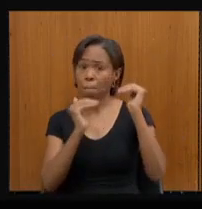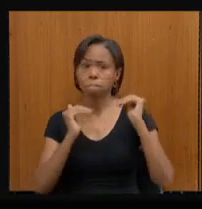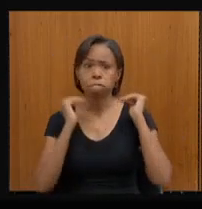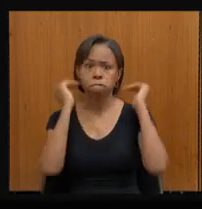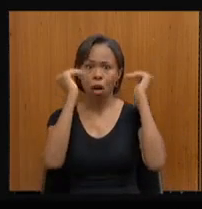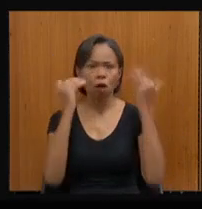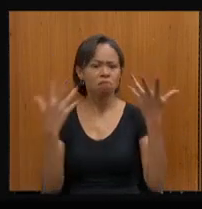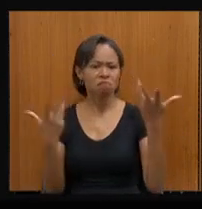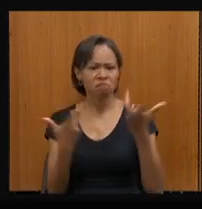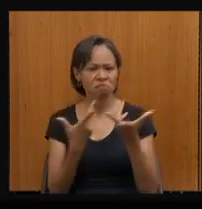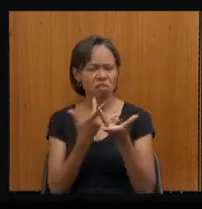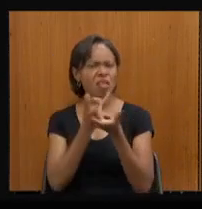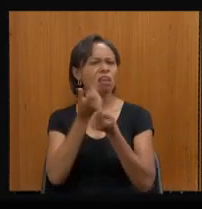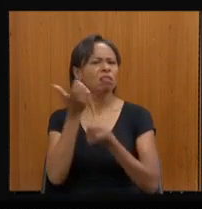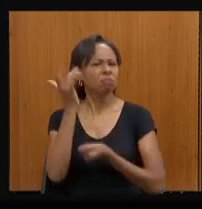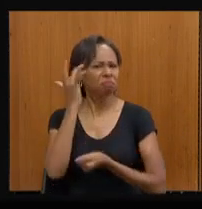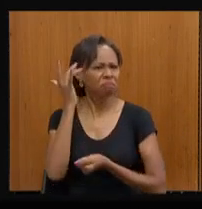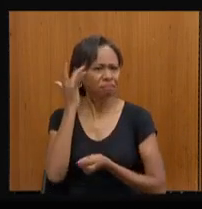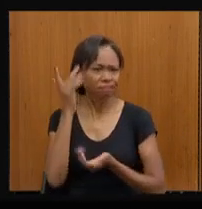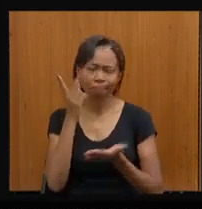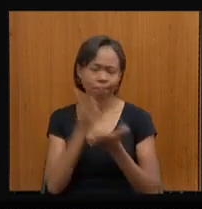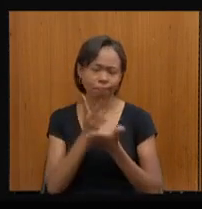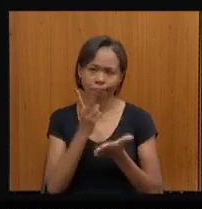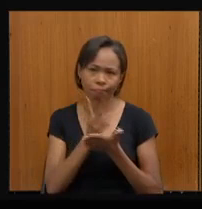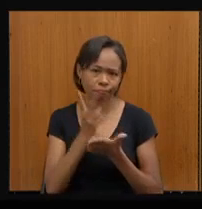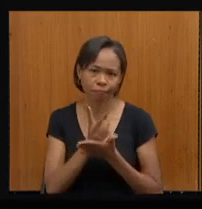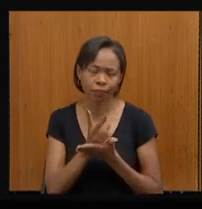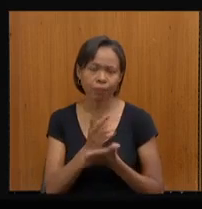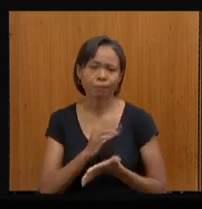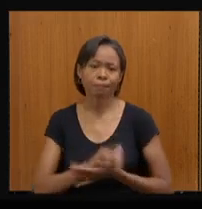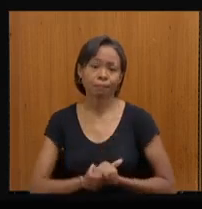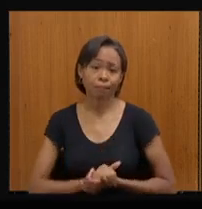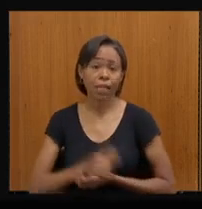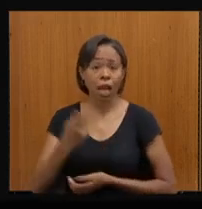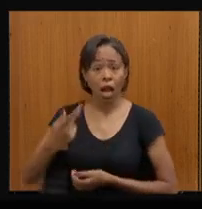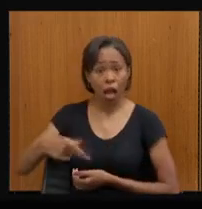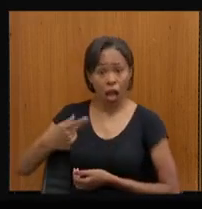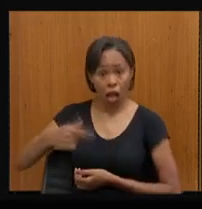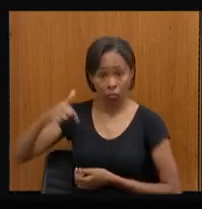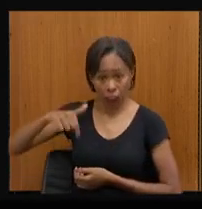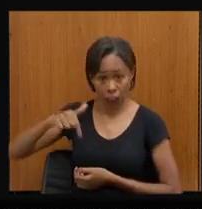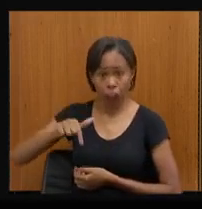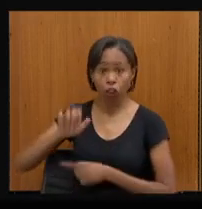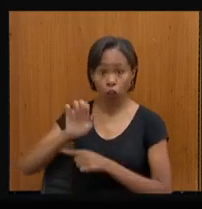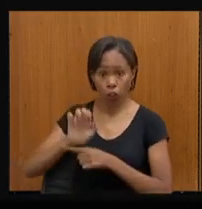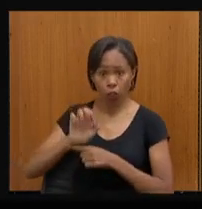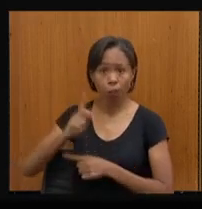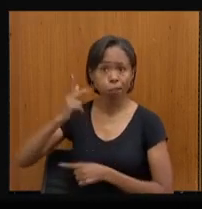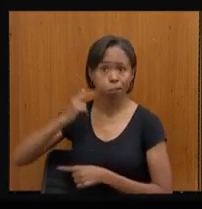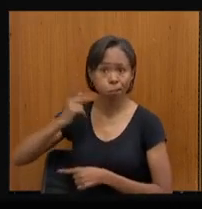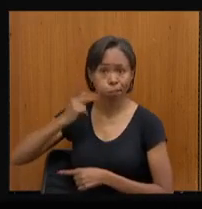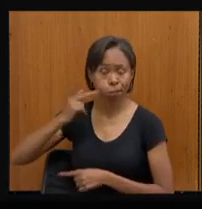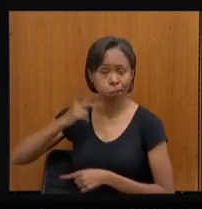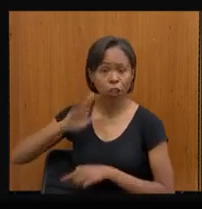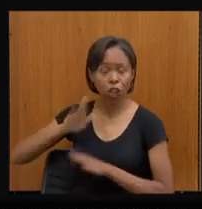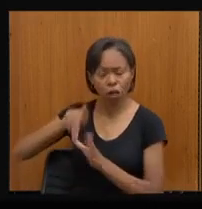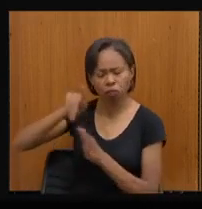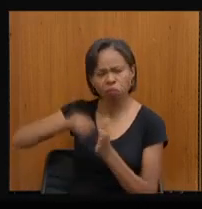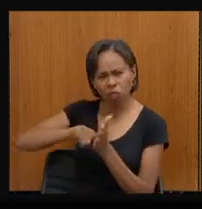elevado uma Constância maior e o aquilo no Estado do Ceará mas fizemos um levantamento até